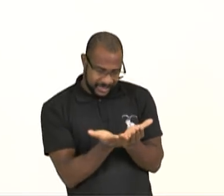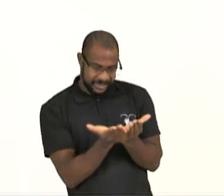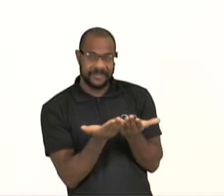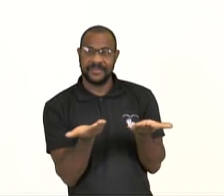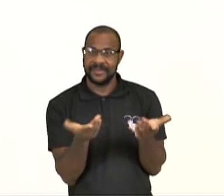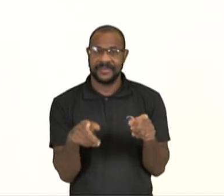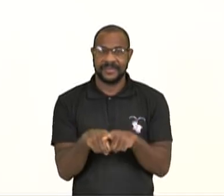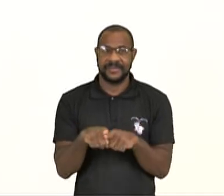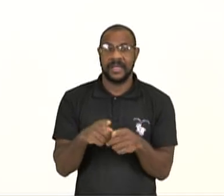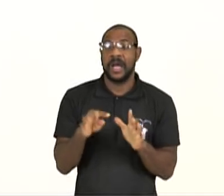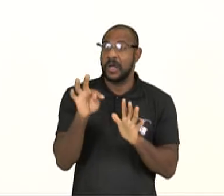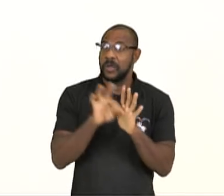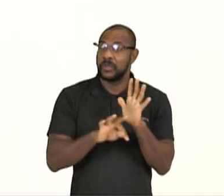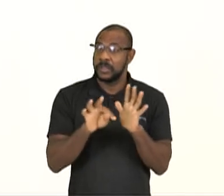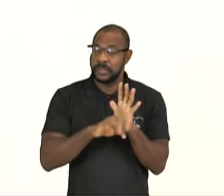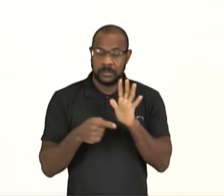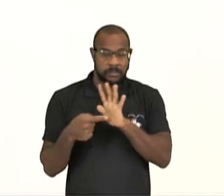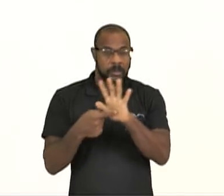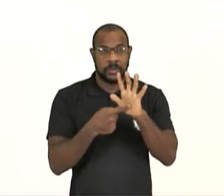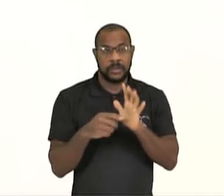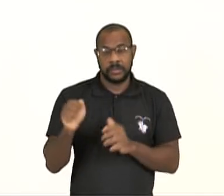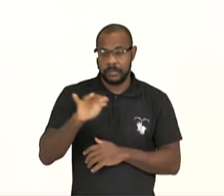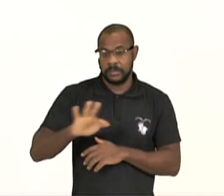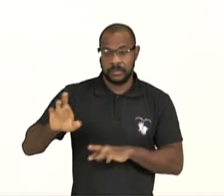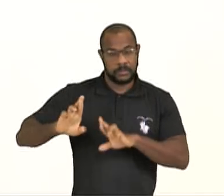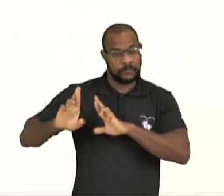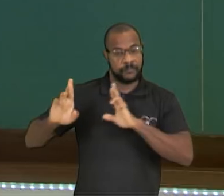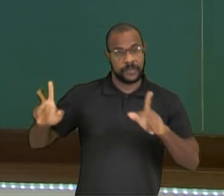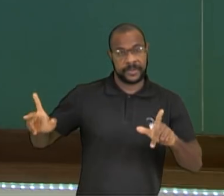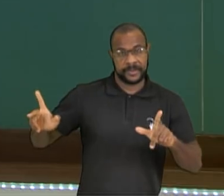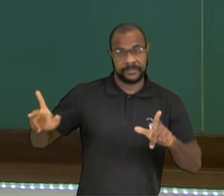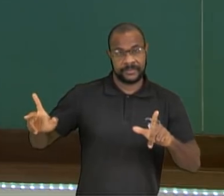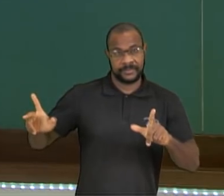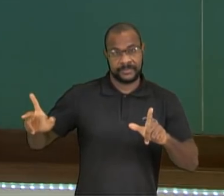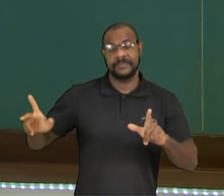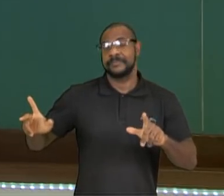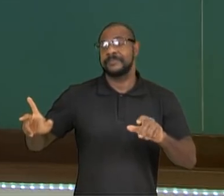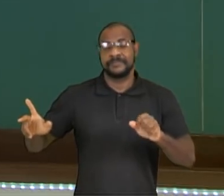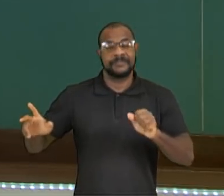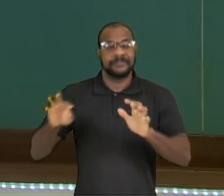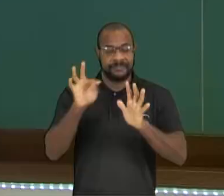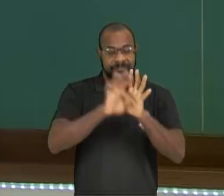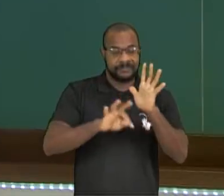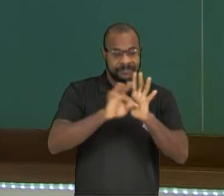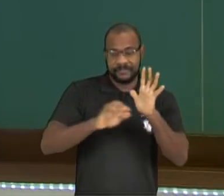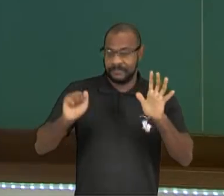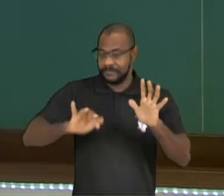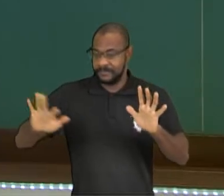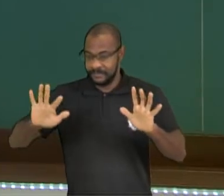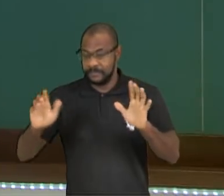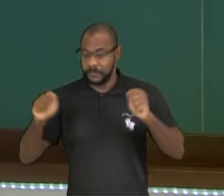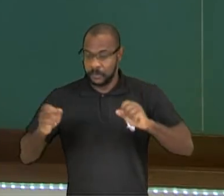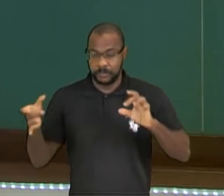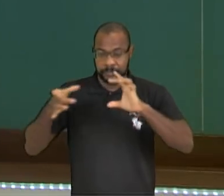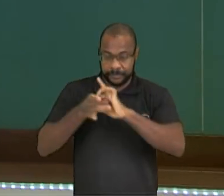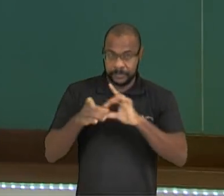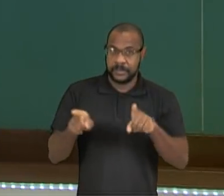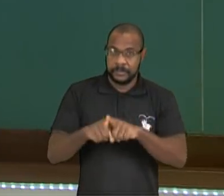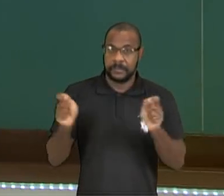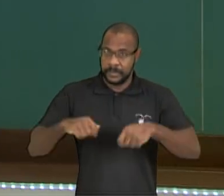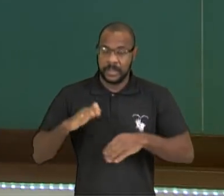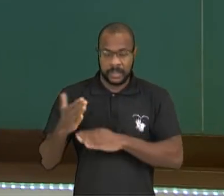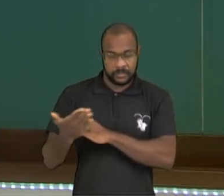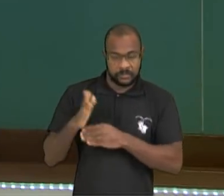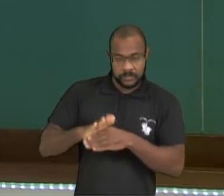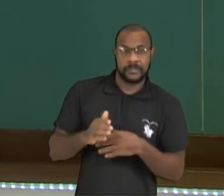muitas vezes, o texto traz a imagem referente a ele. Então, a imagem pode te ajudar bastante. Procuramos